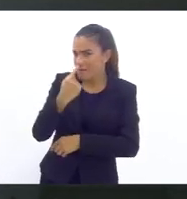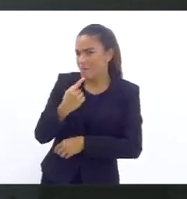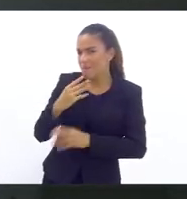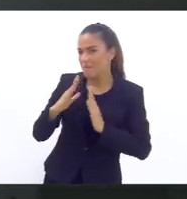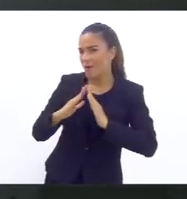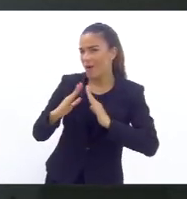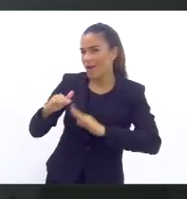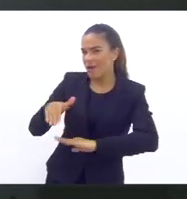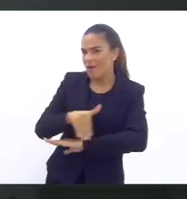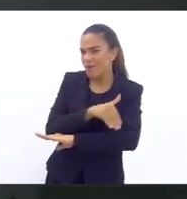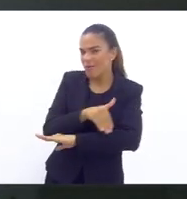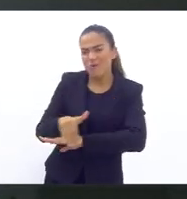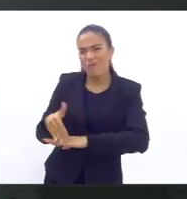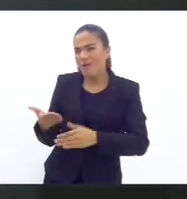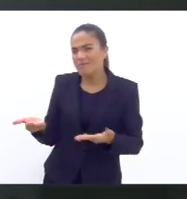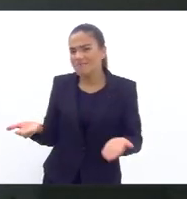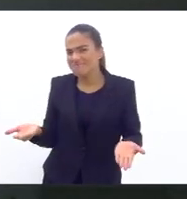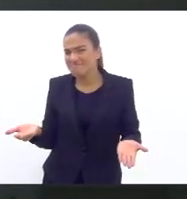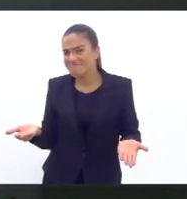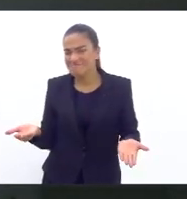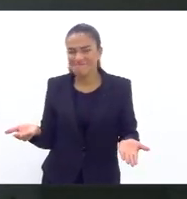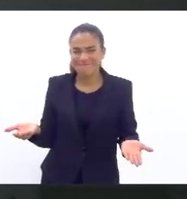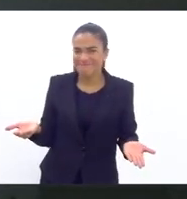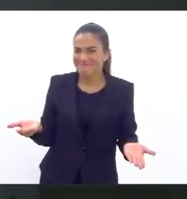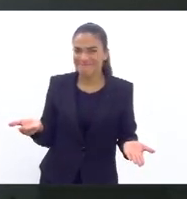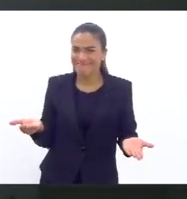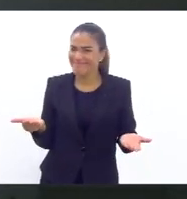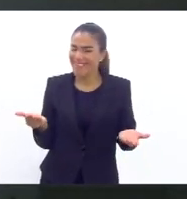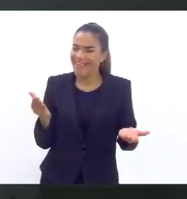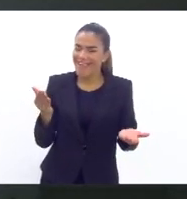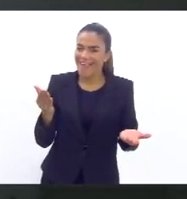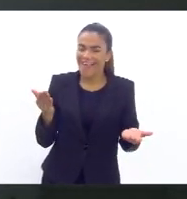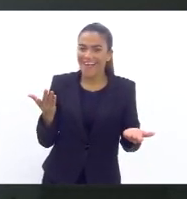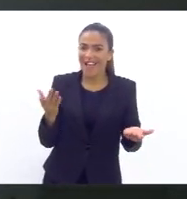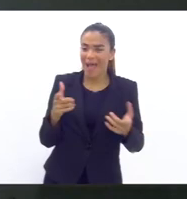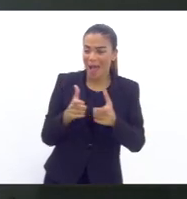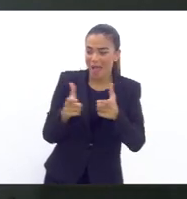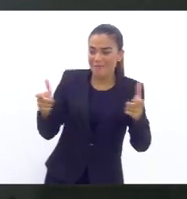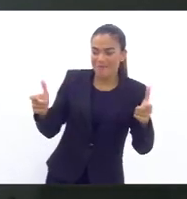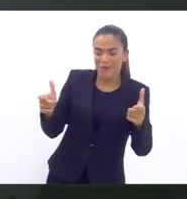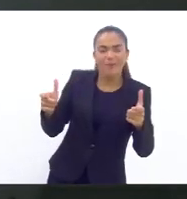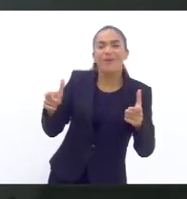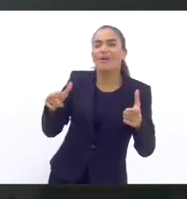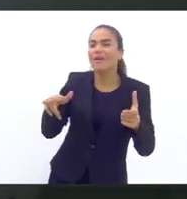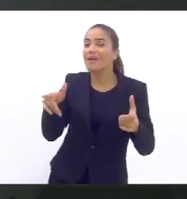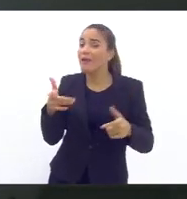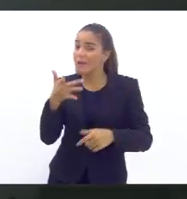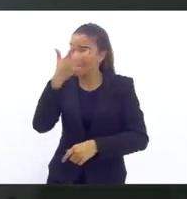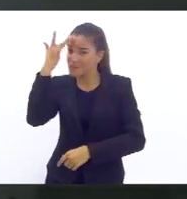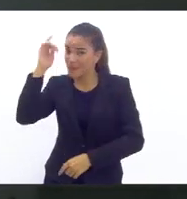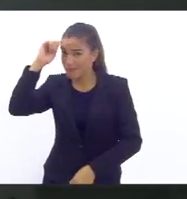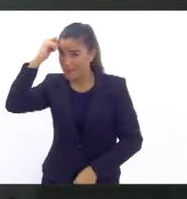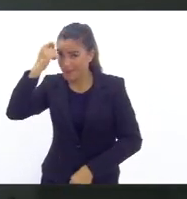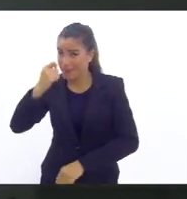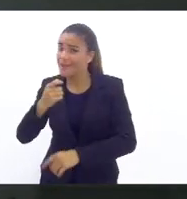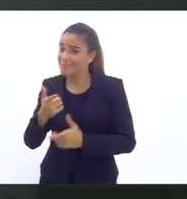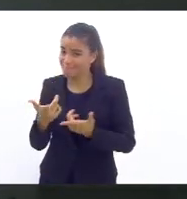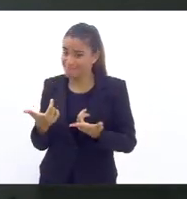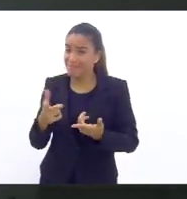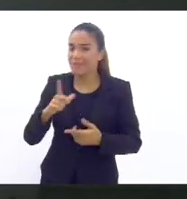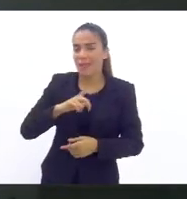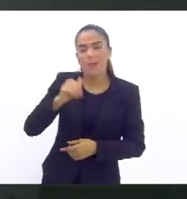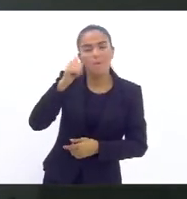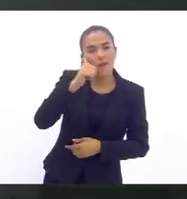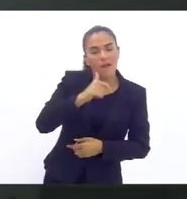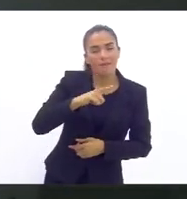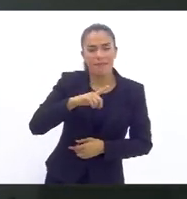tá na rua é um perfil muito grande então não é a grande maioria vai serão pessoas pretas Mas aí tem mulheres